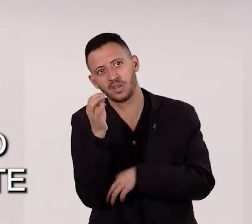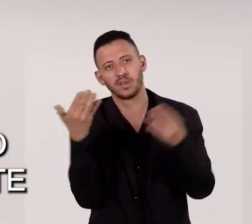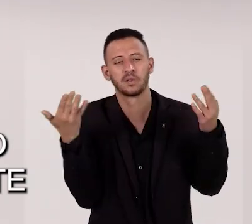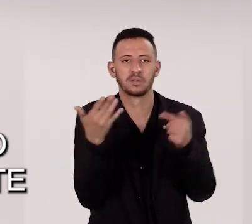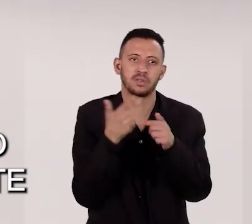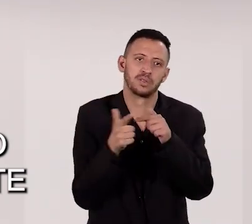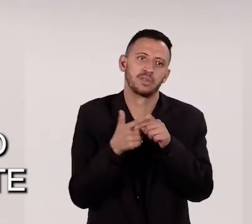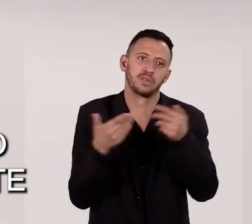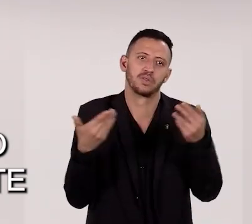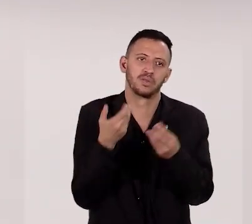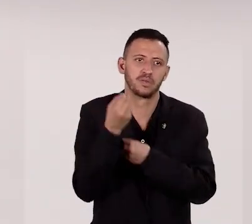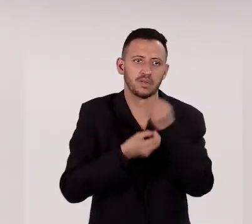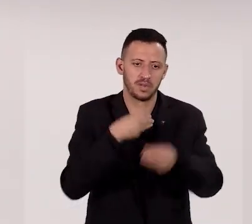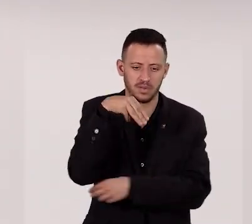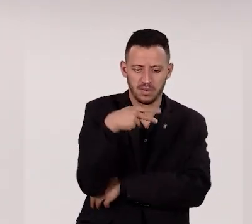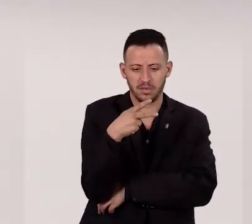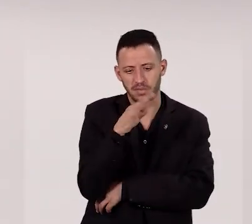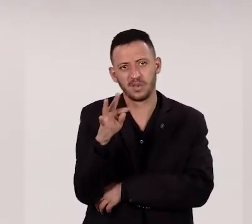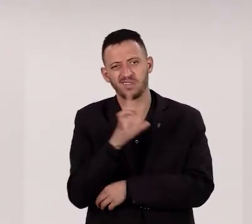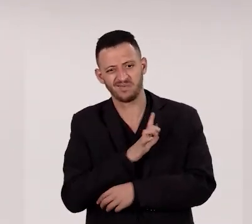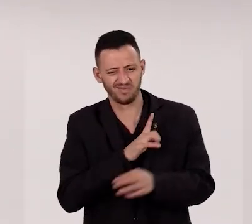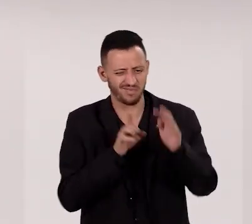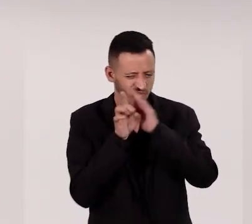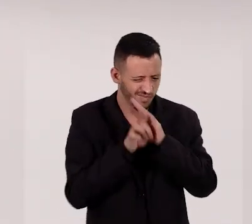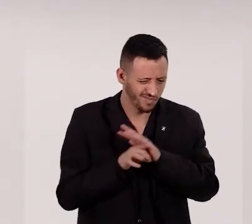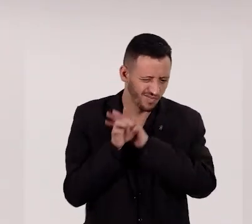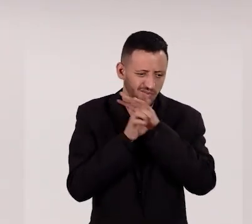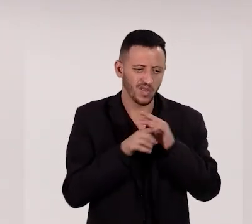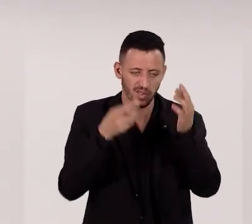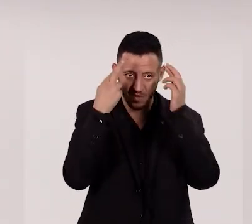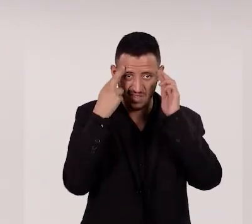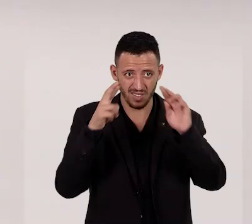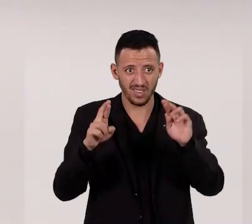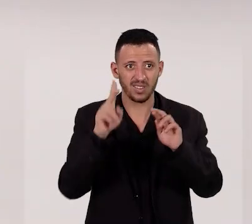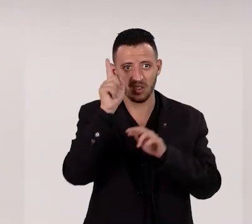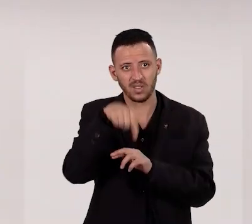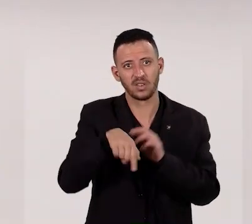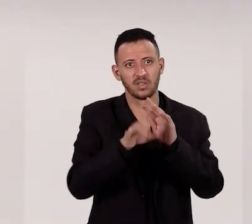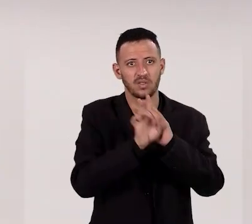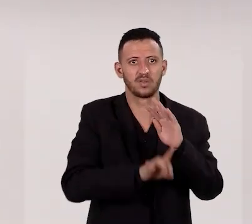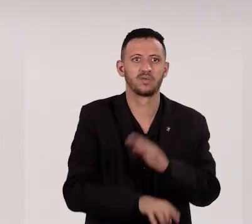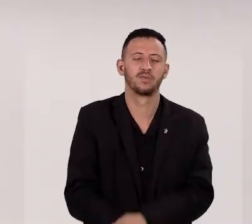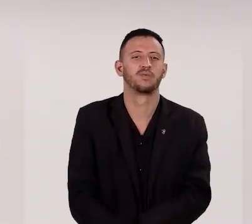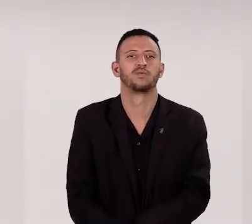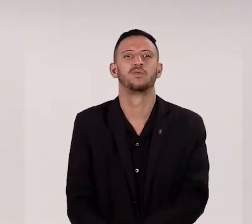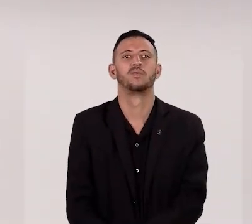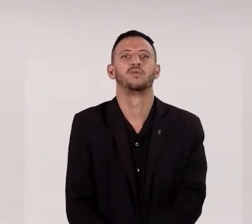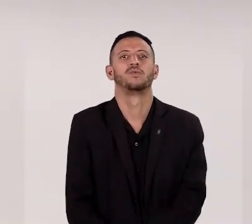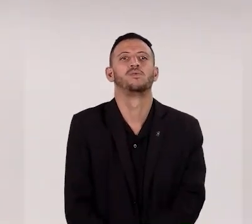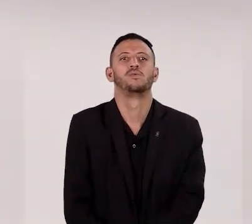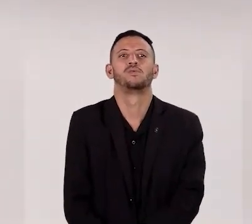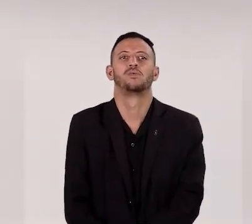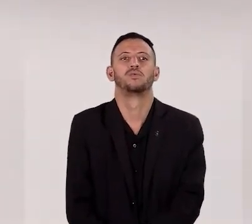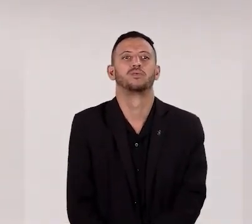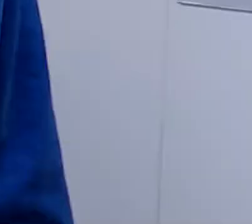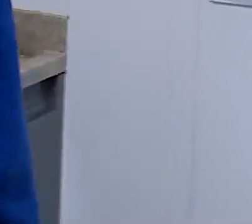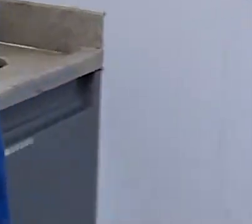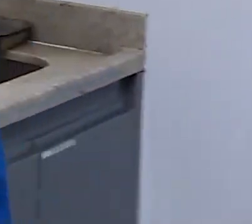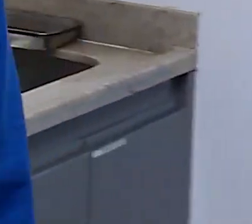a situação atualmente e como o MPT tem fiscalizado o respeito a esses direitos.